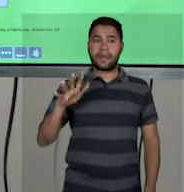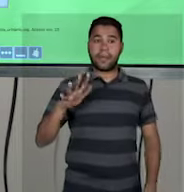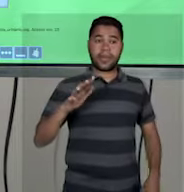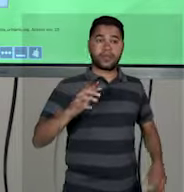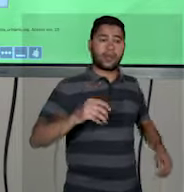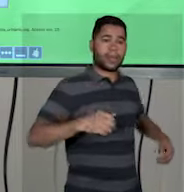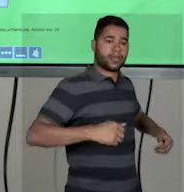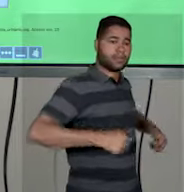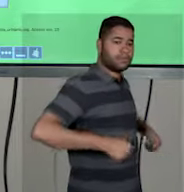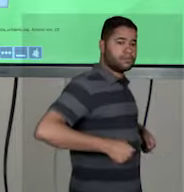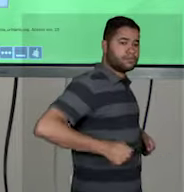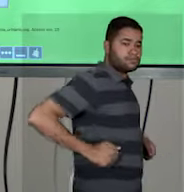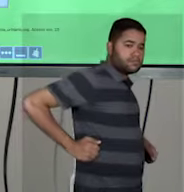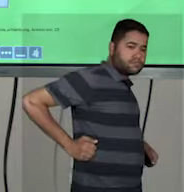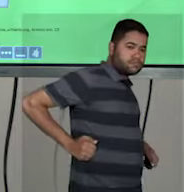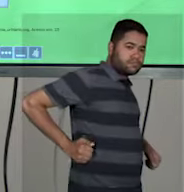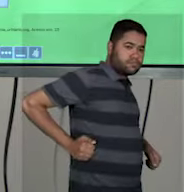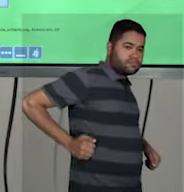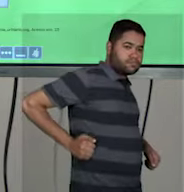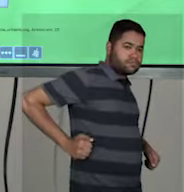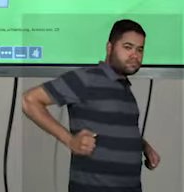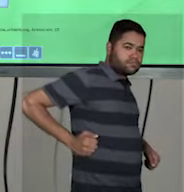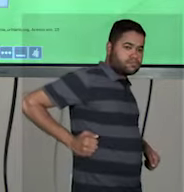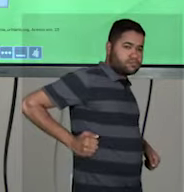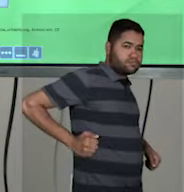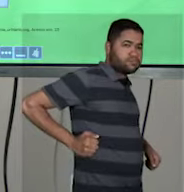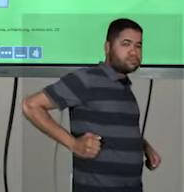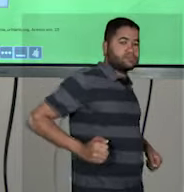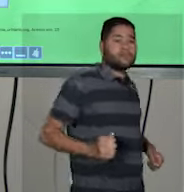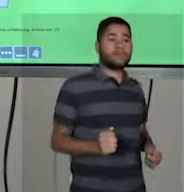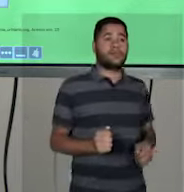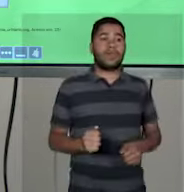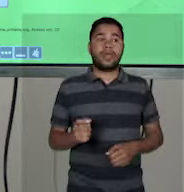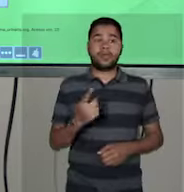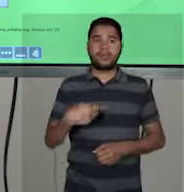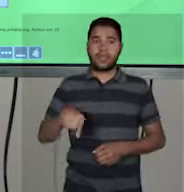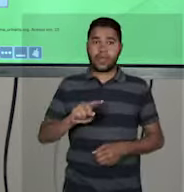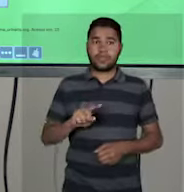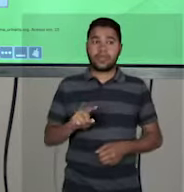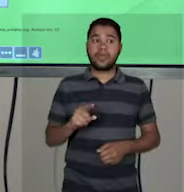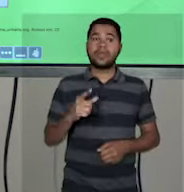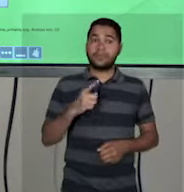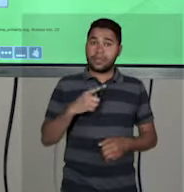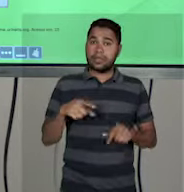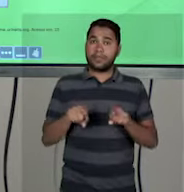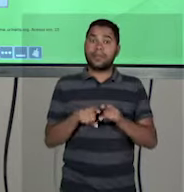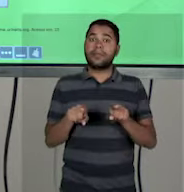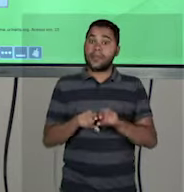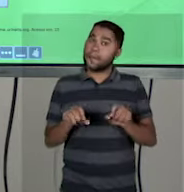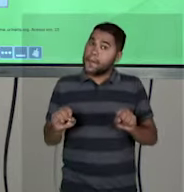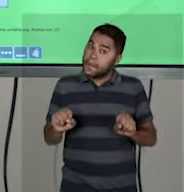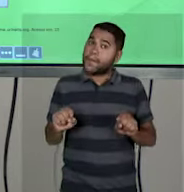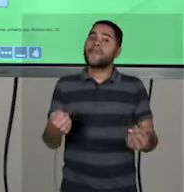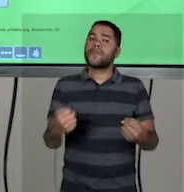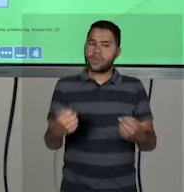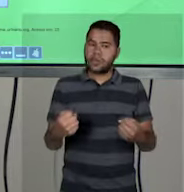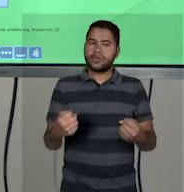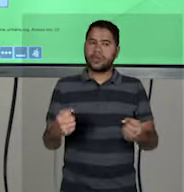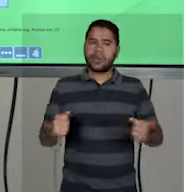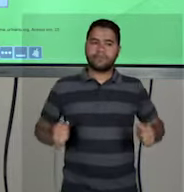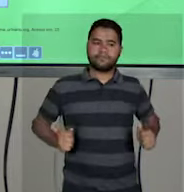se situa esses rins. Então a costela, as nossas últimas costelas, elas também servem para